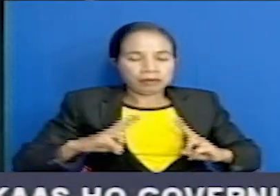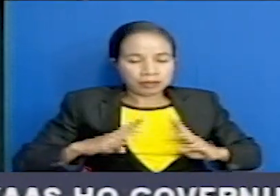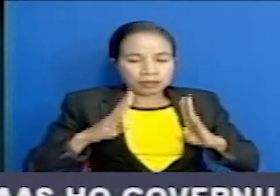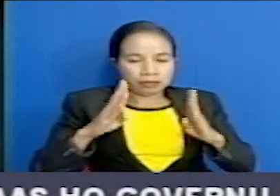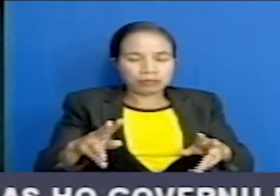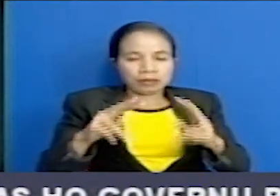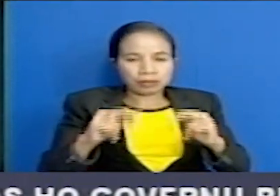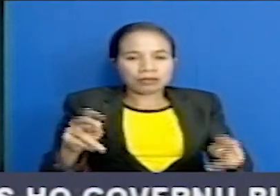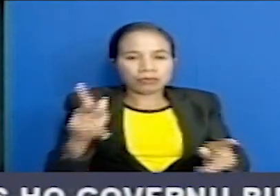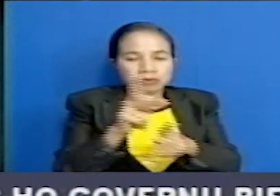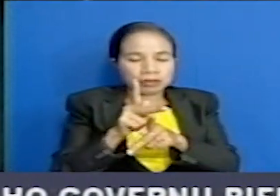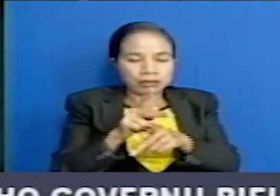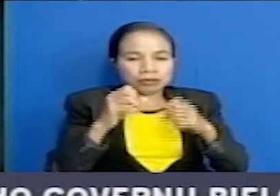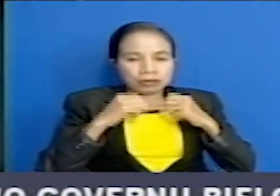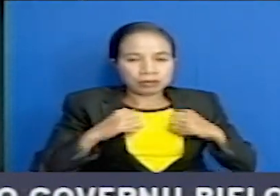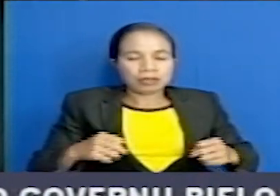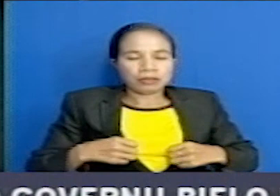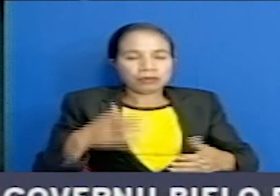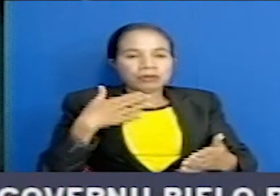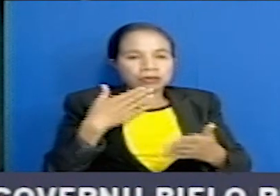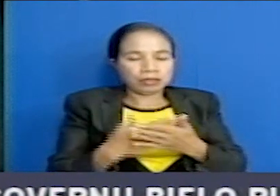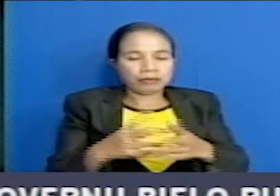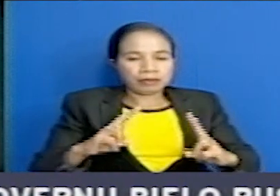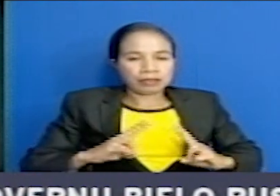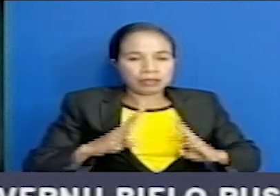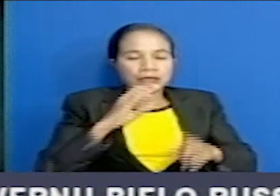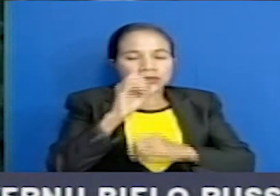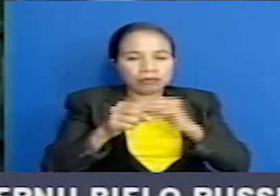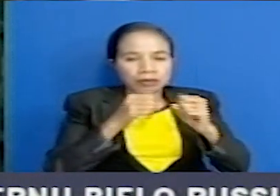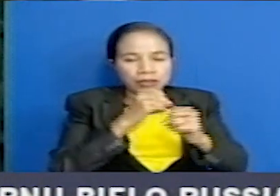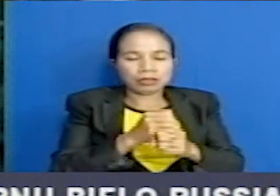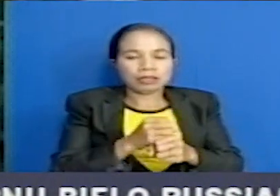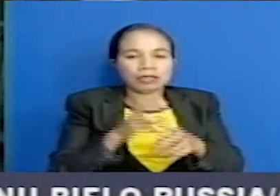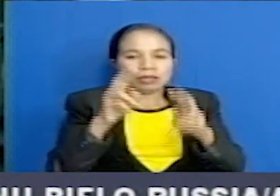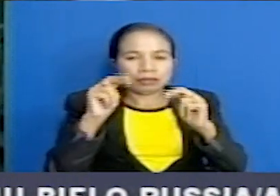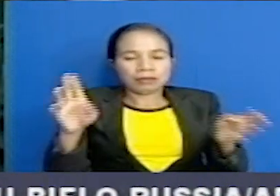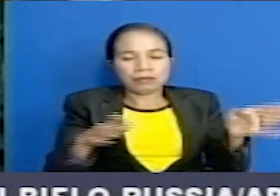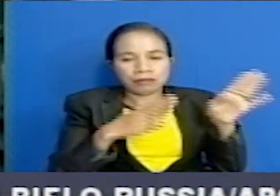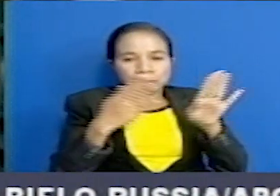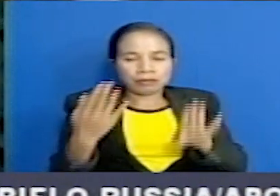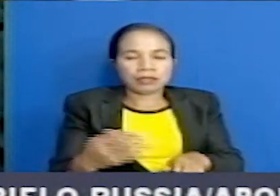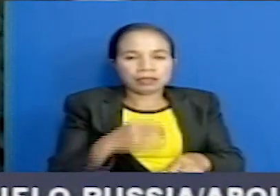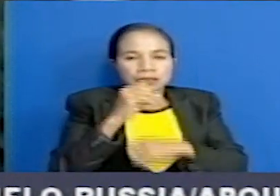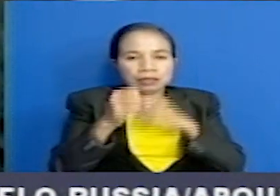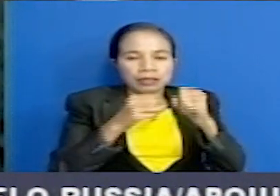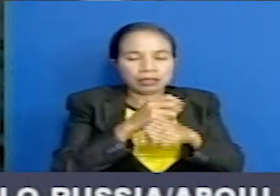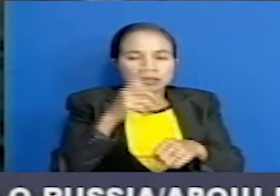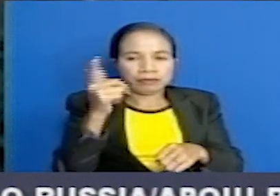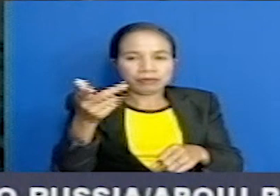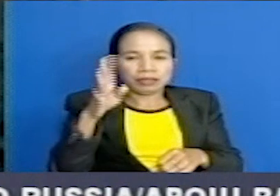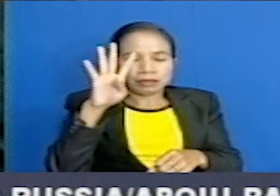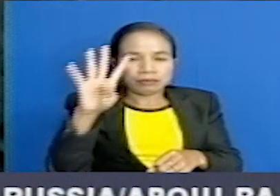rodiak, veteranos Kadatinan, la convida a tu satresin. 24 anos, quase 80